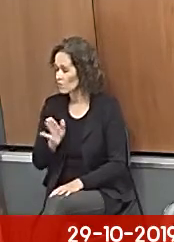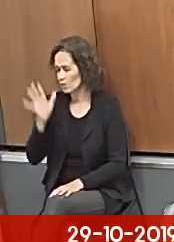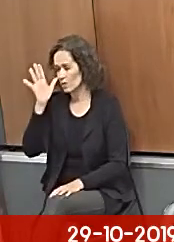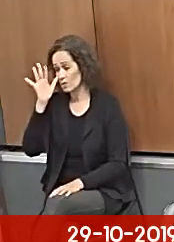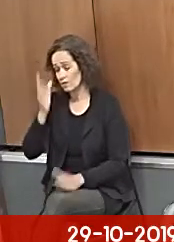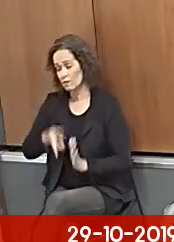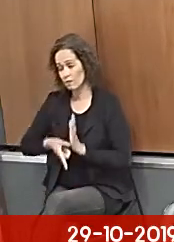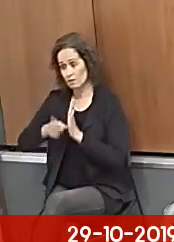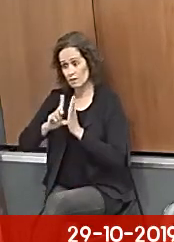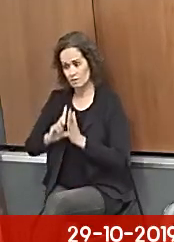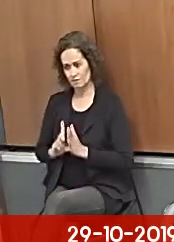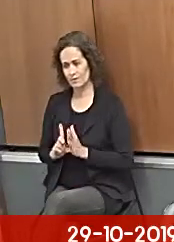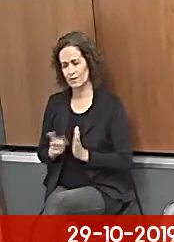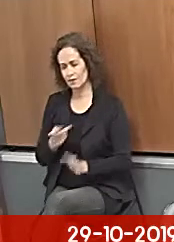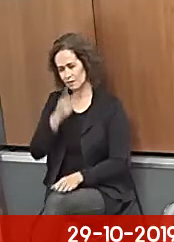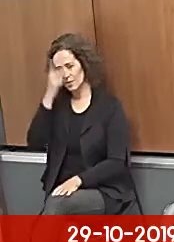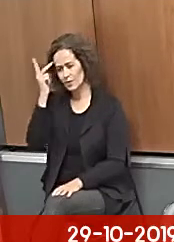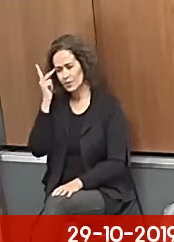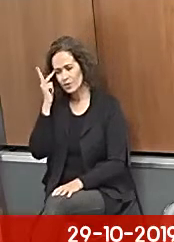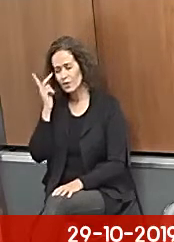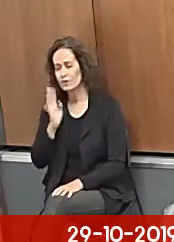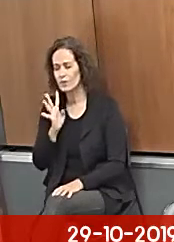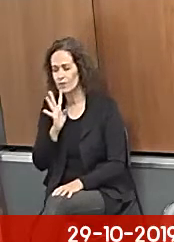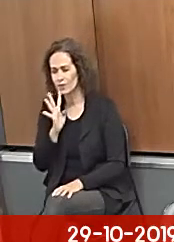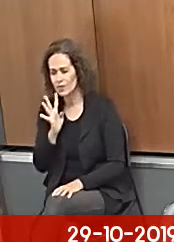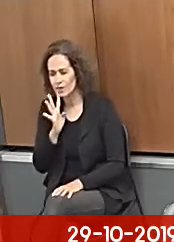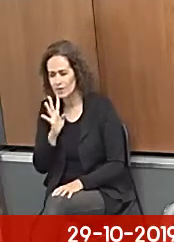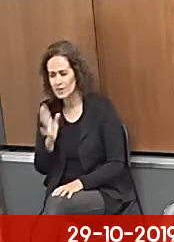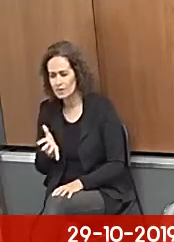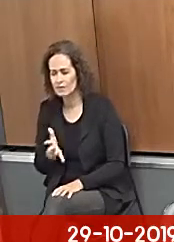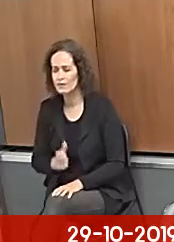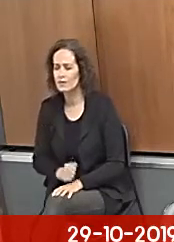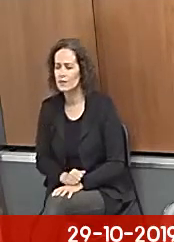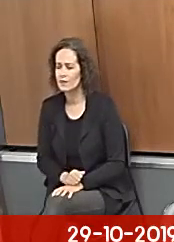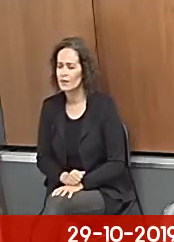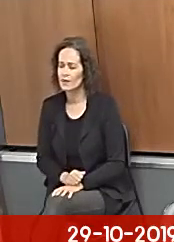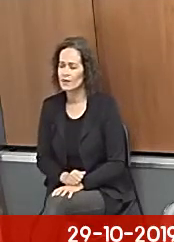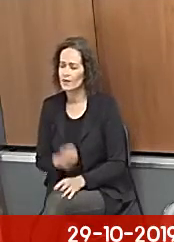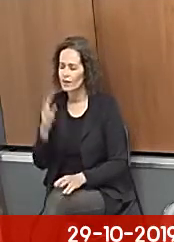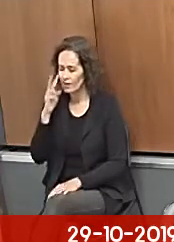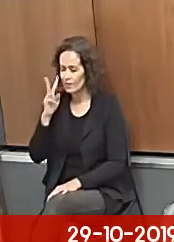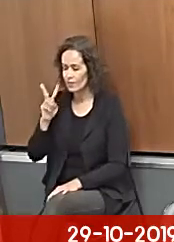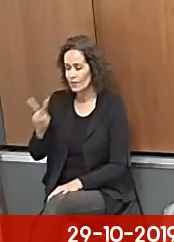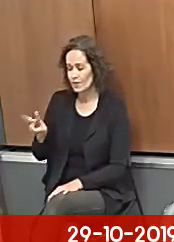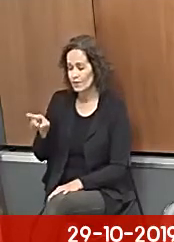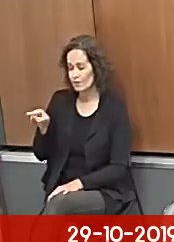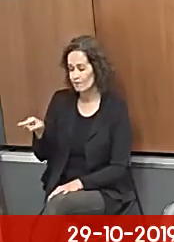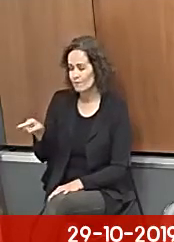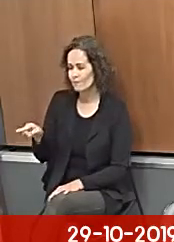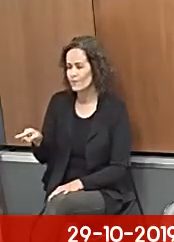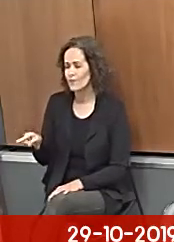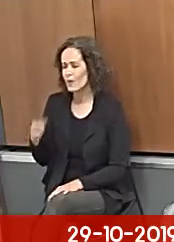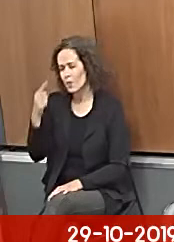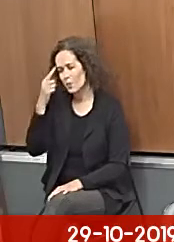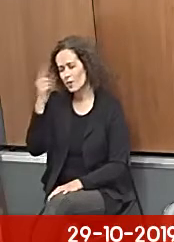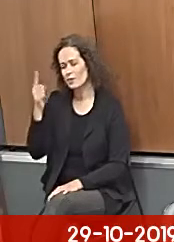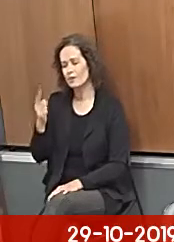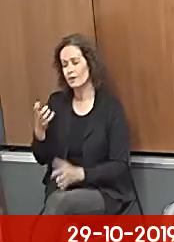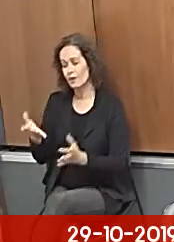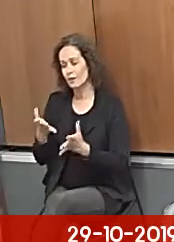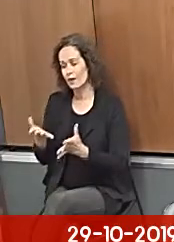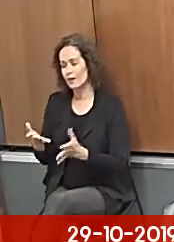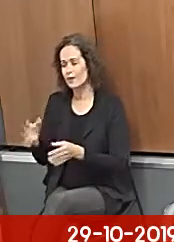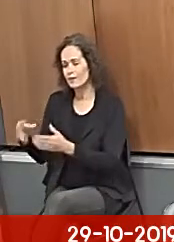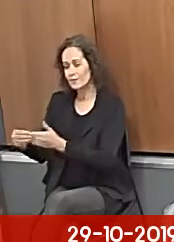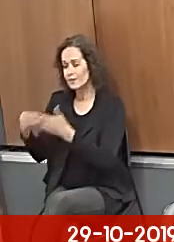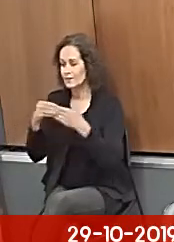ele antes, tem uma pessoa que eu conheço em Betim, a Ana. Eu falei assim, monitora esse garoto para mim, que eu quero trazer ele para o Parabadminton. Tá?